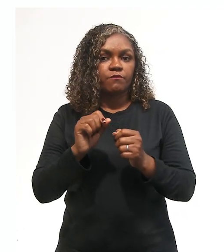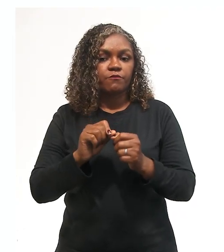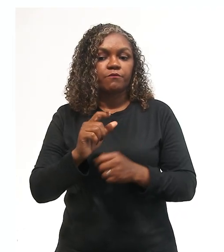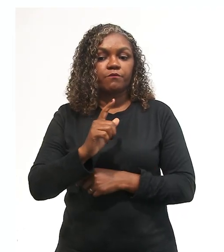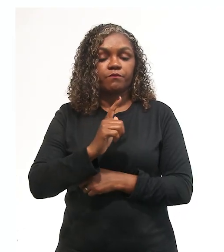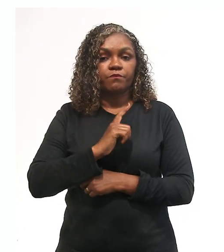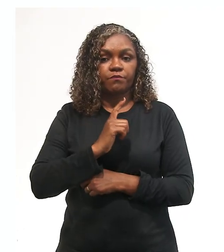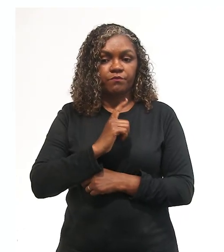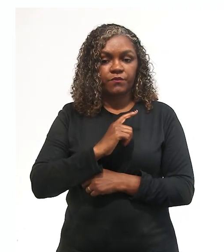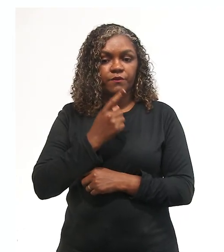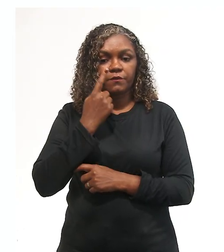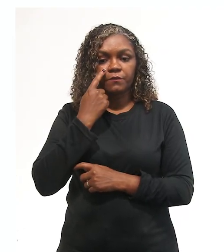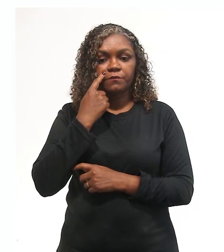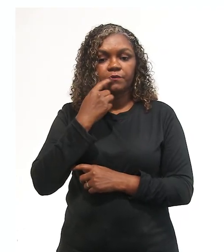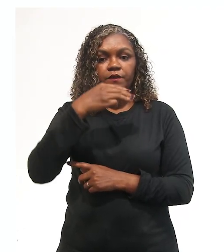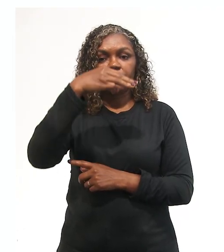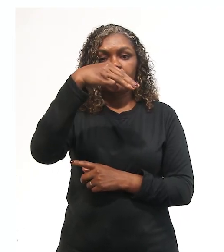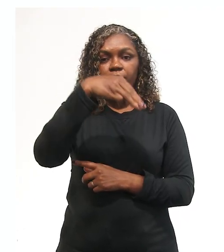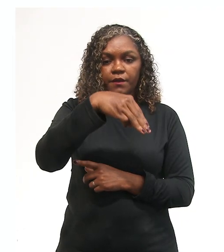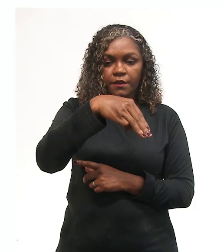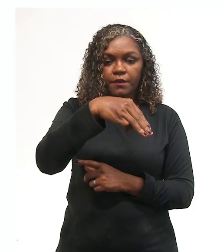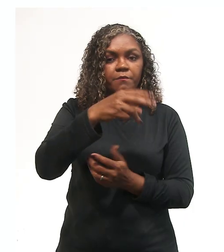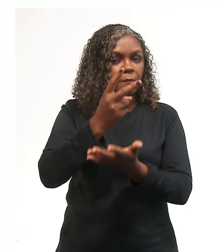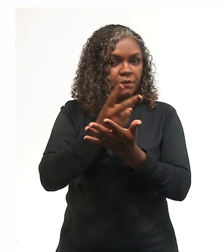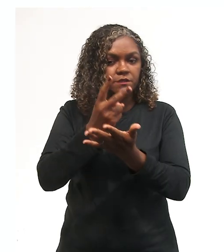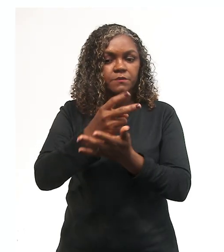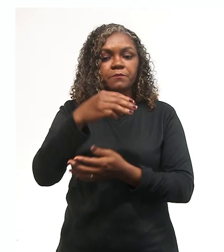nossa fórmula, né? Montante